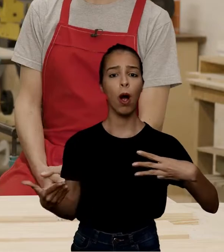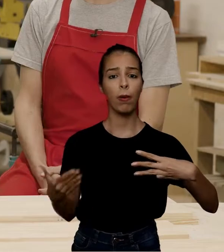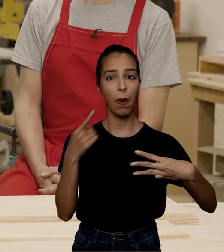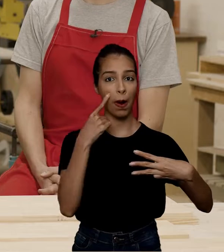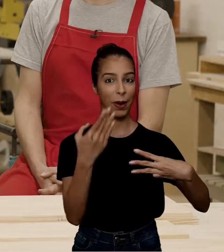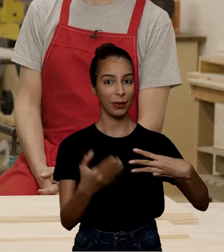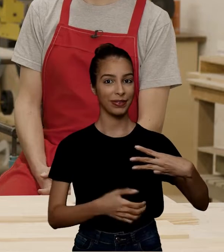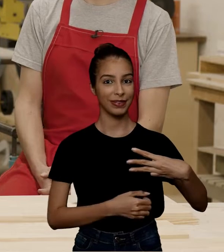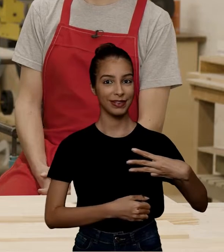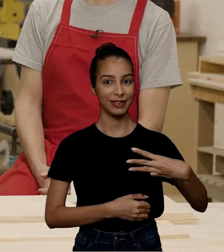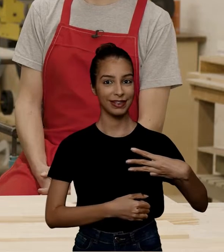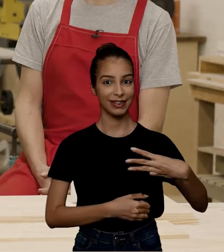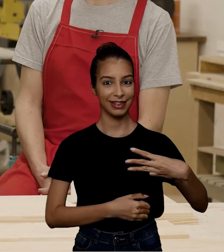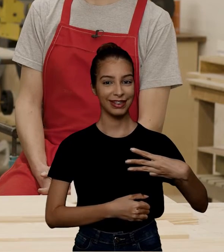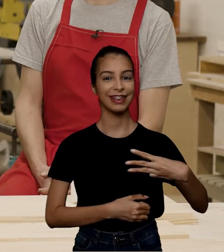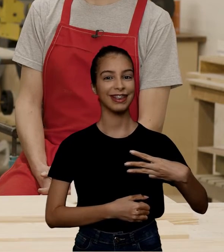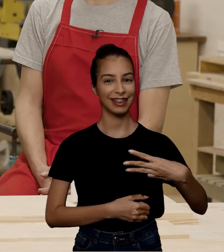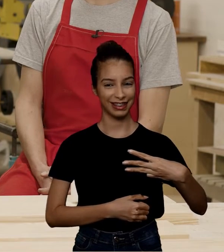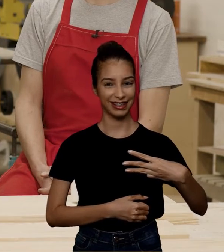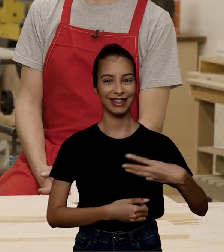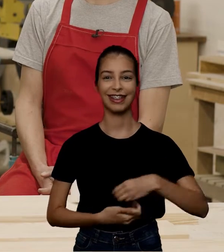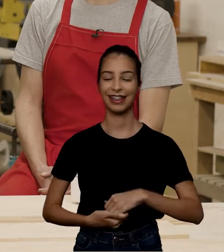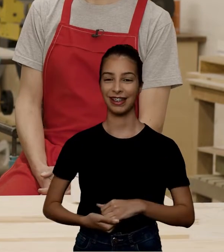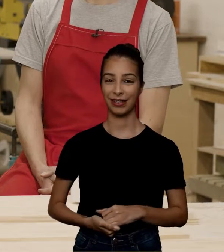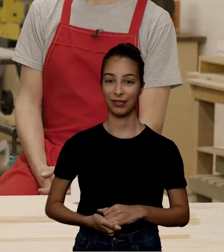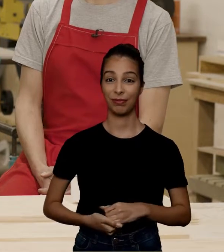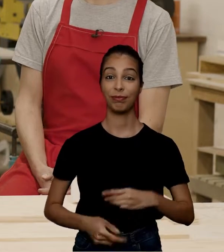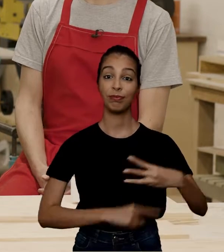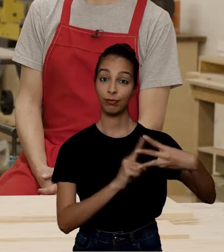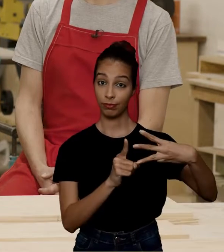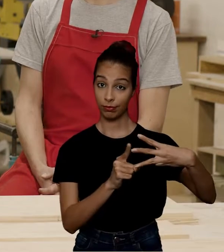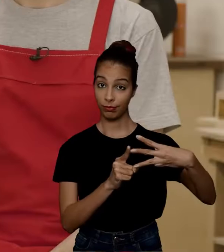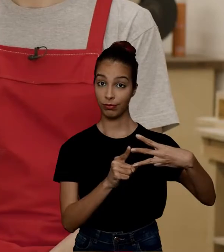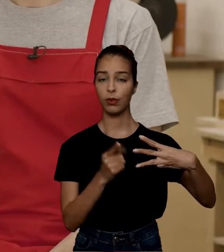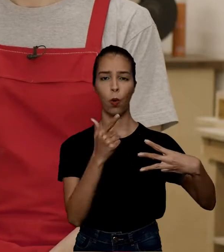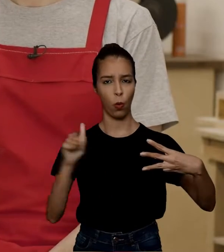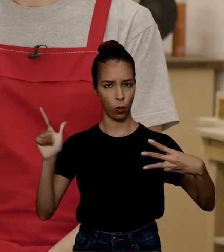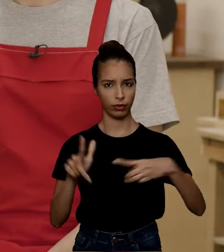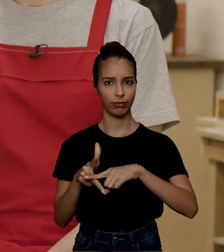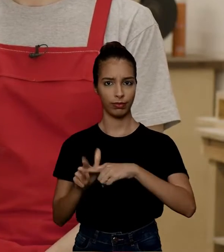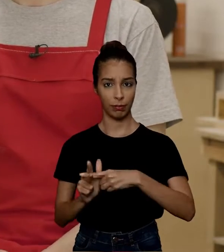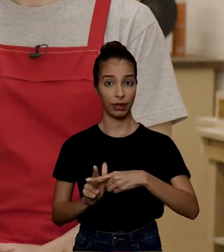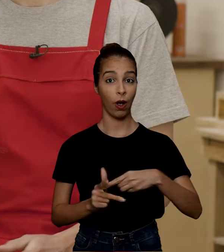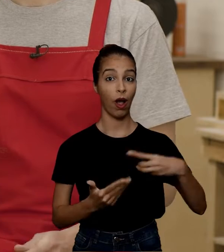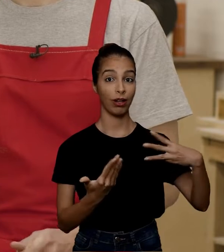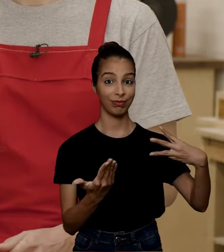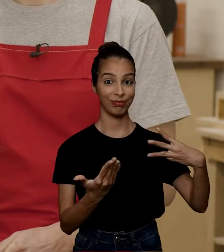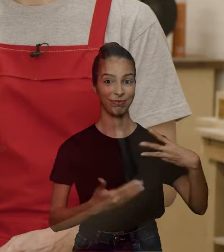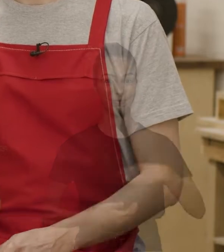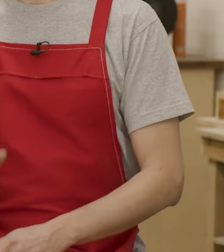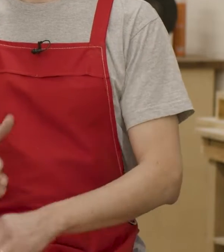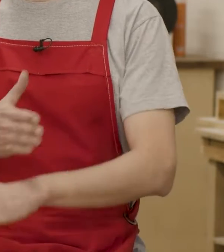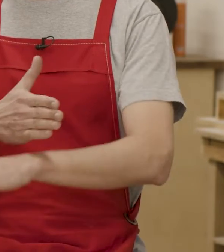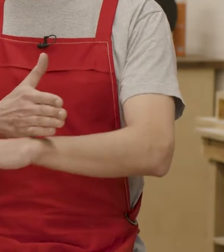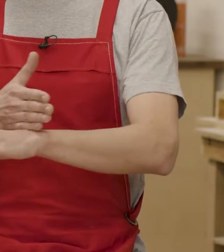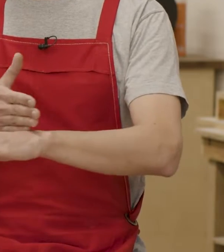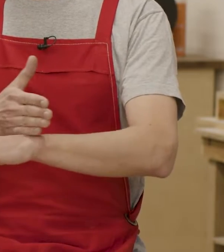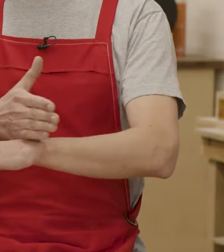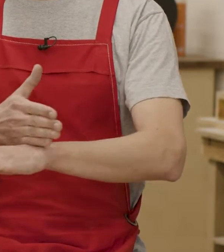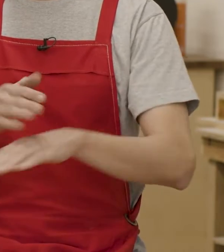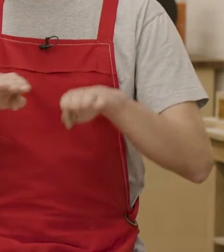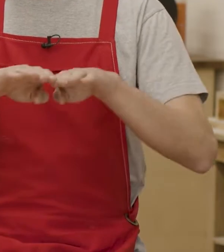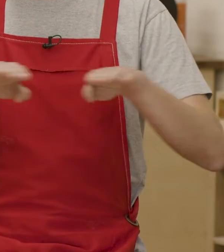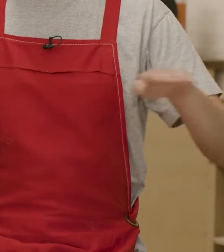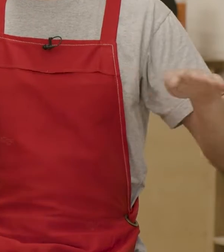primeira ferramenta que a gente vai utilizar é a serra meia esquadria. A gente também vai usar uma outra ferramenta de corte, que é